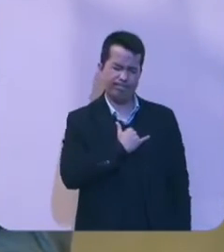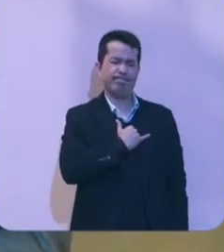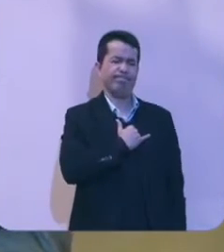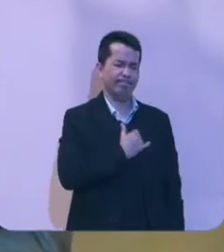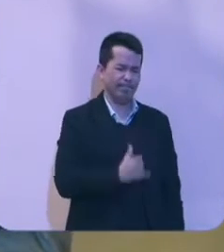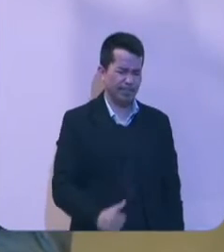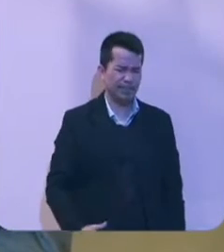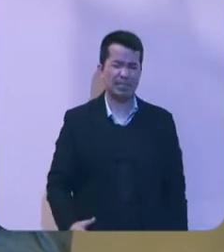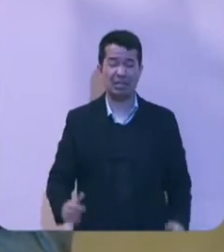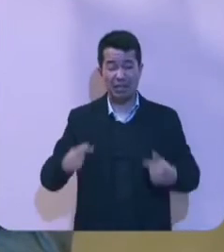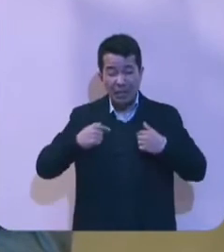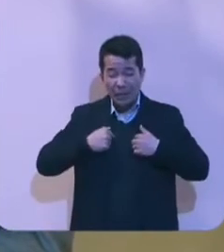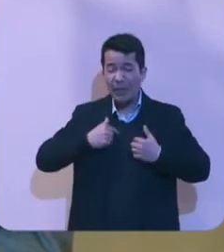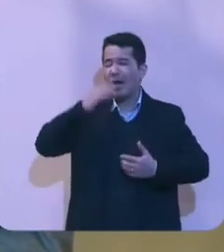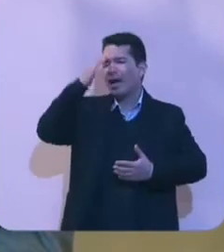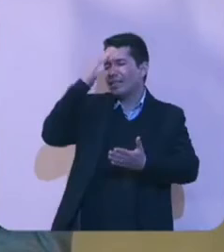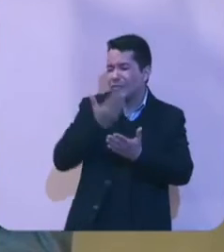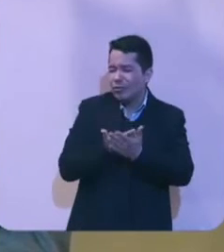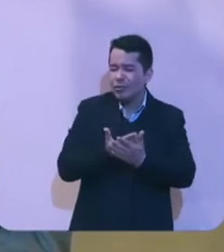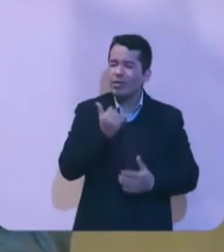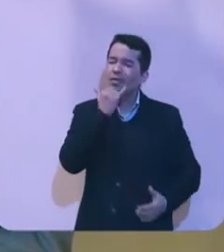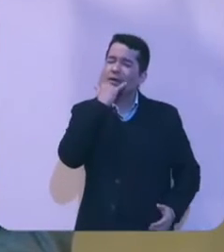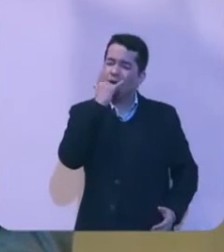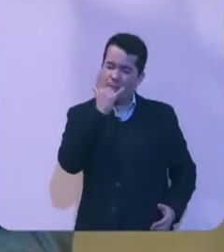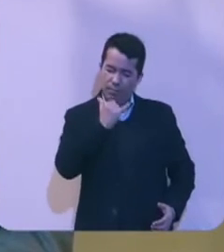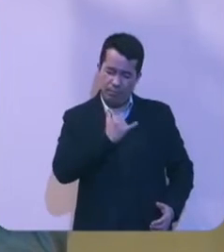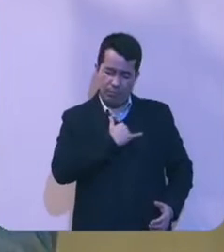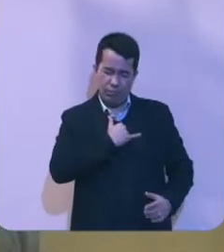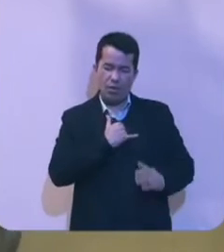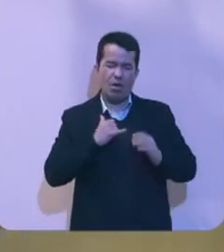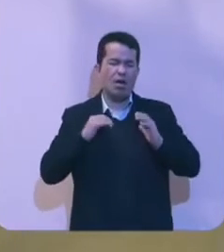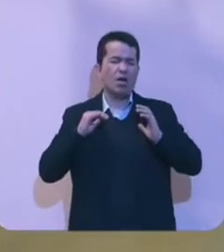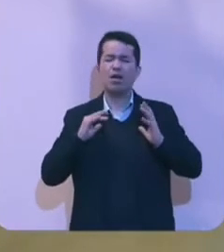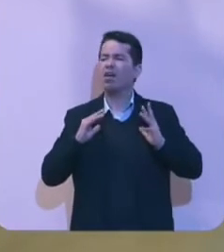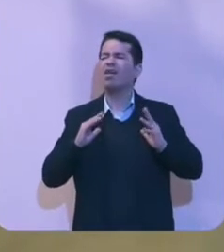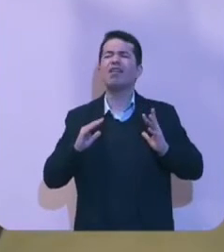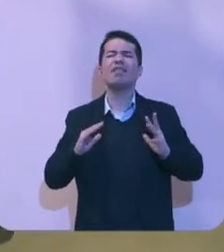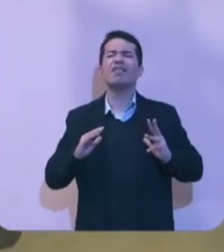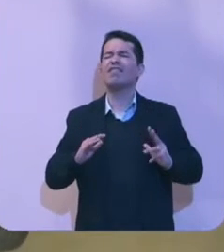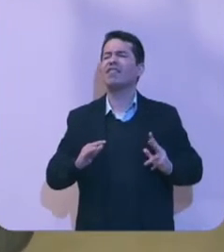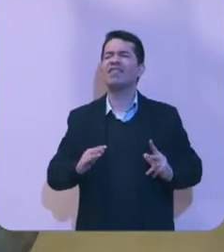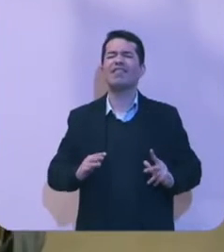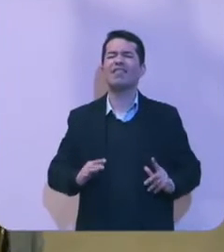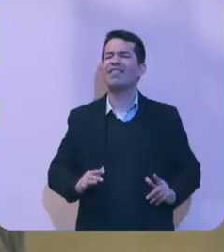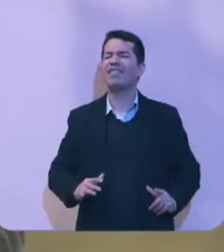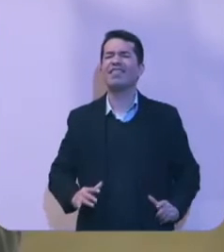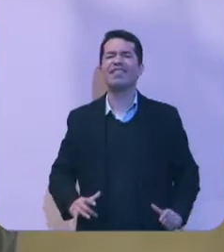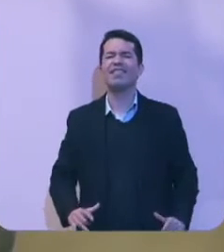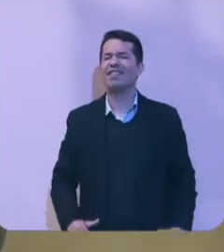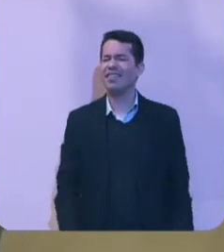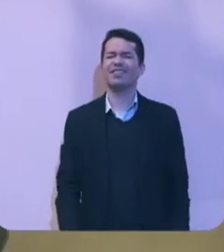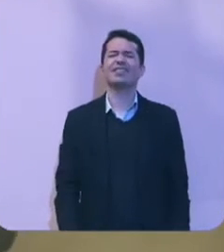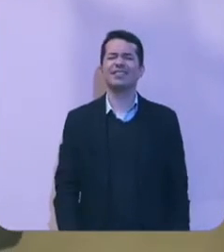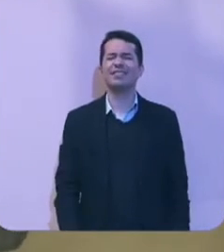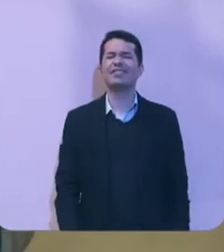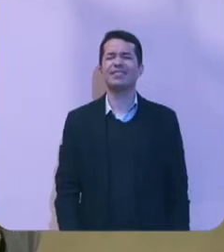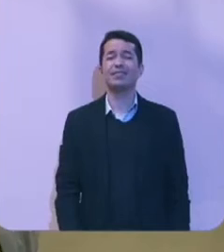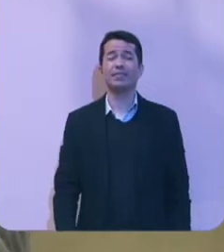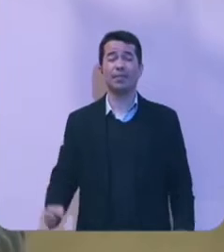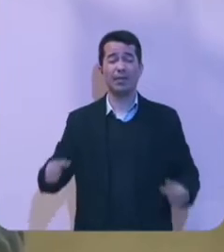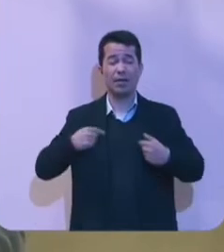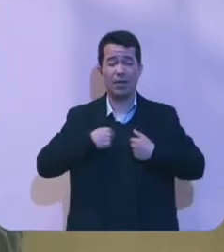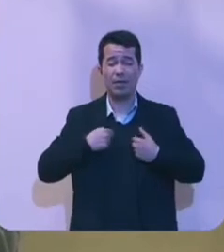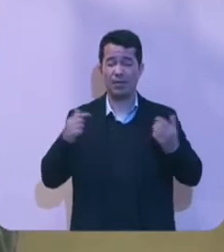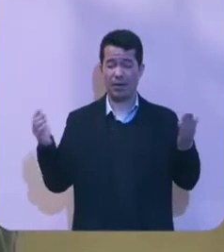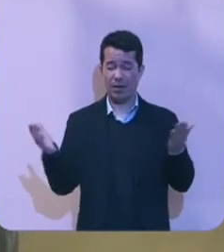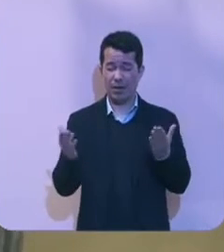lavando e perdoando os meus pecados. Mas eu não quero só isso. Eu quero me colocar agora no teu altar. Eu quero ser oferta